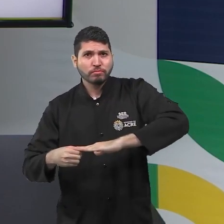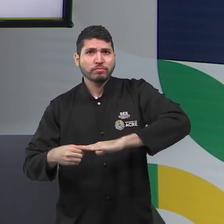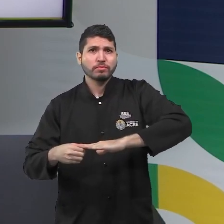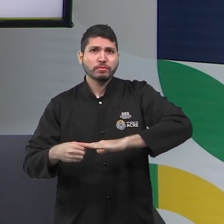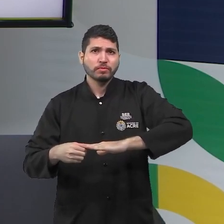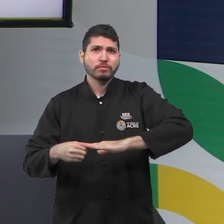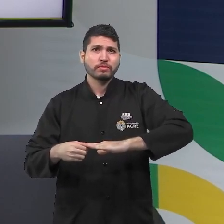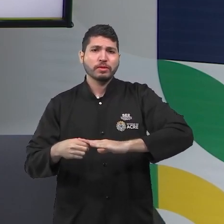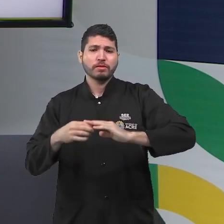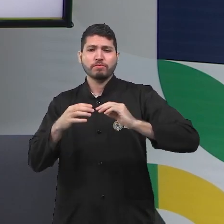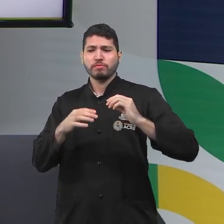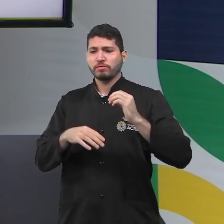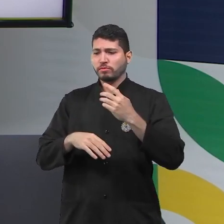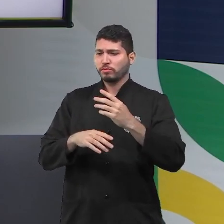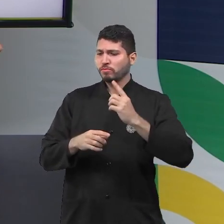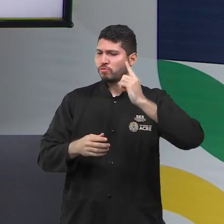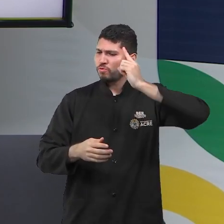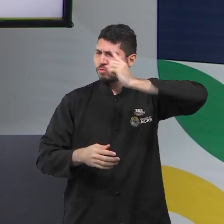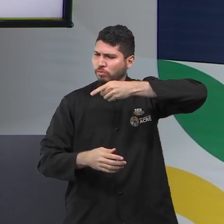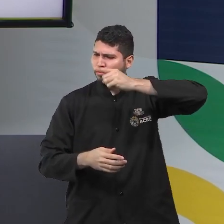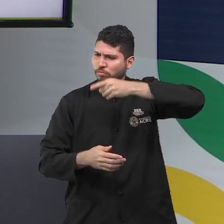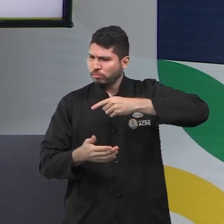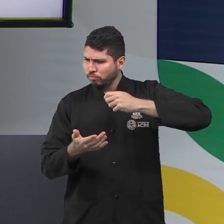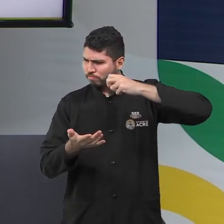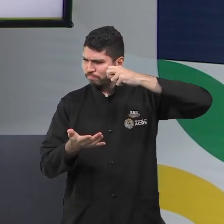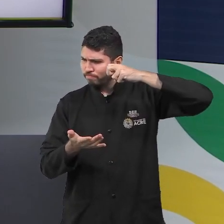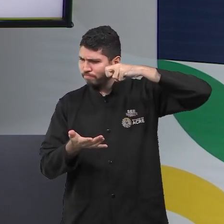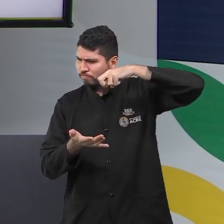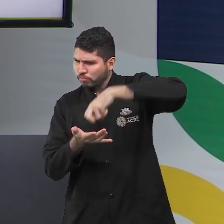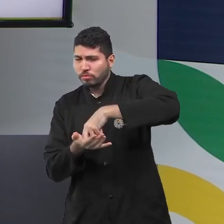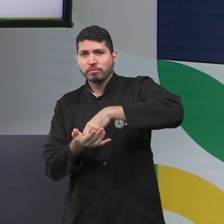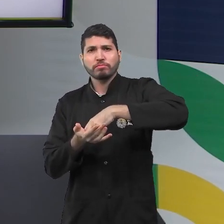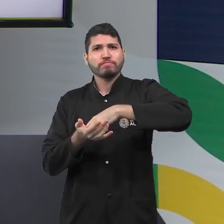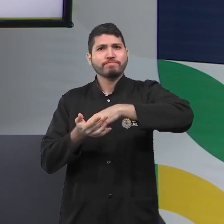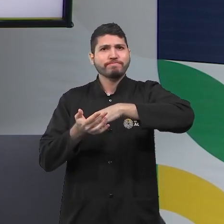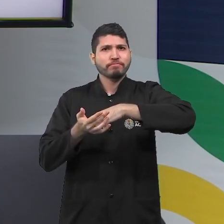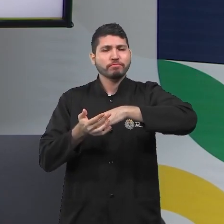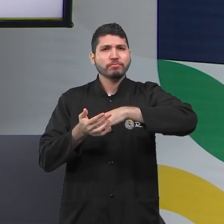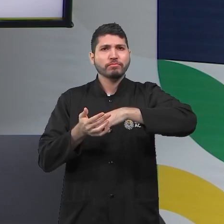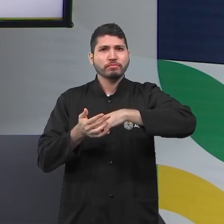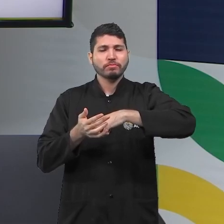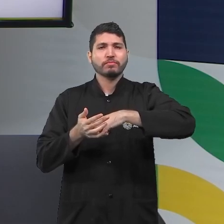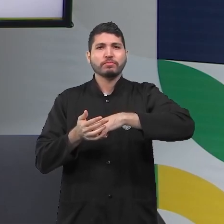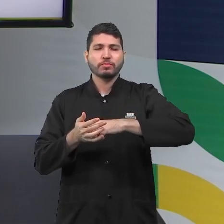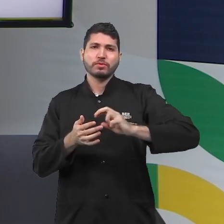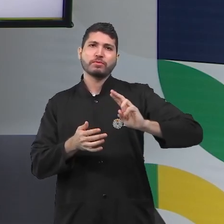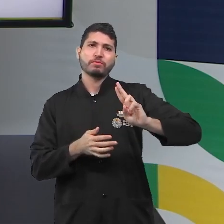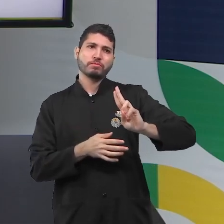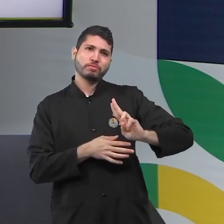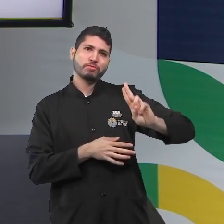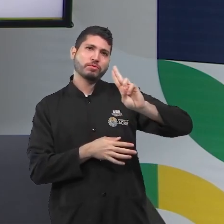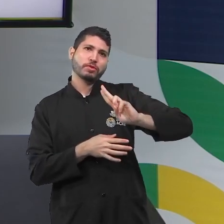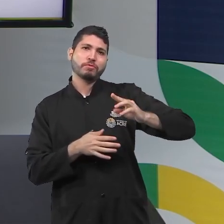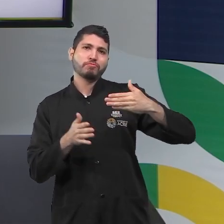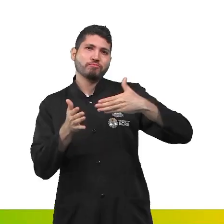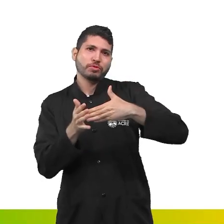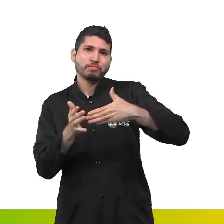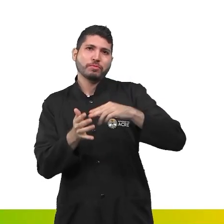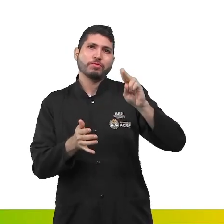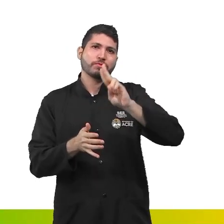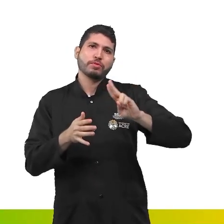o subjugo, inclusive para a ocupação da própria terra. Então, nós vamos ter também